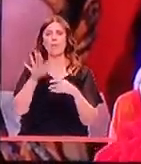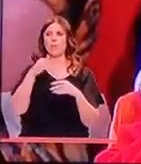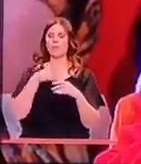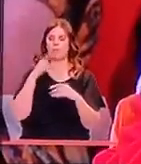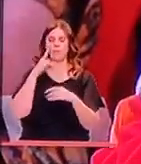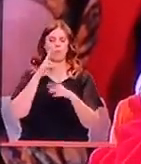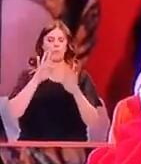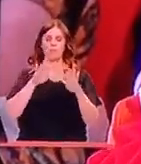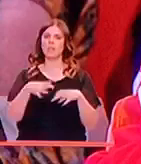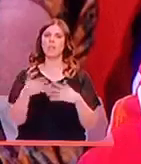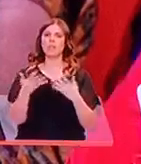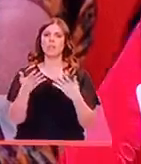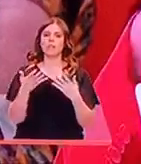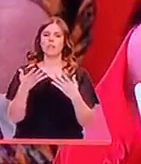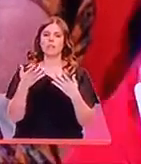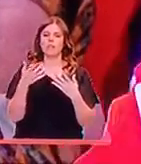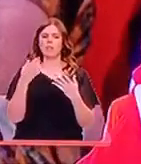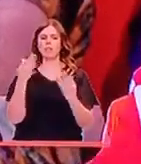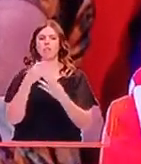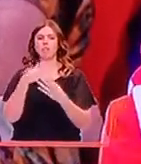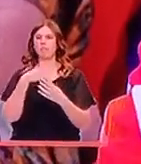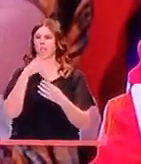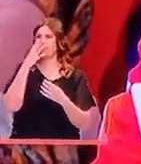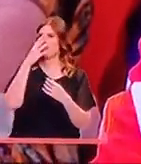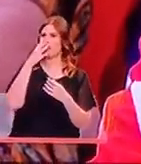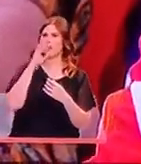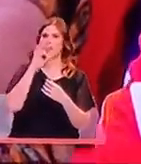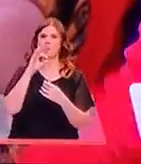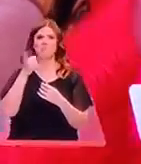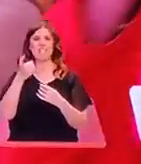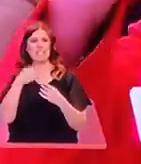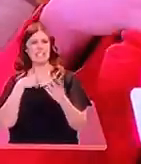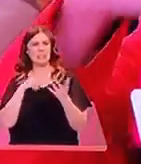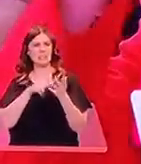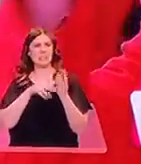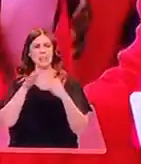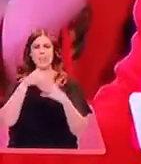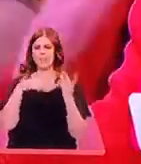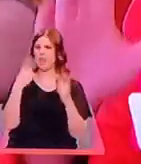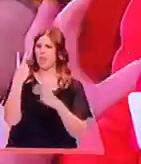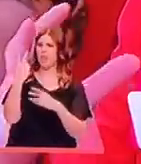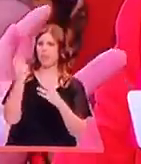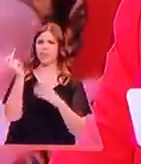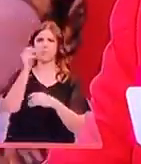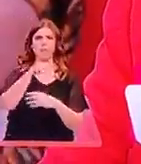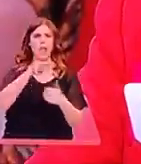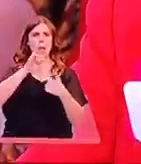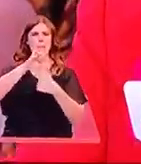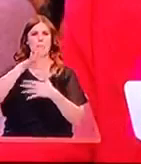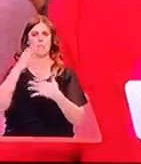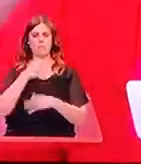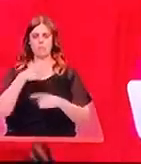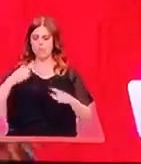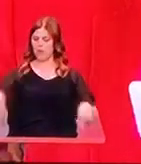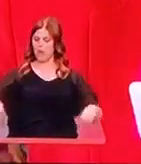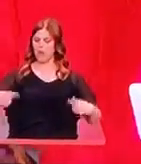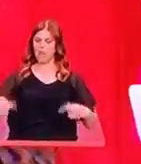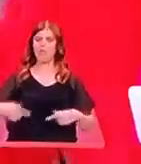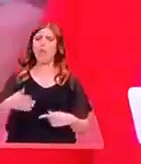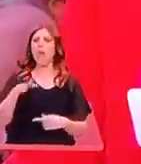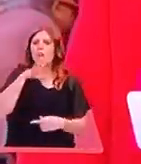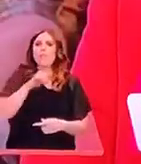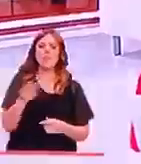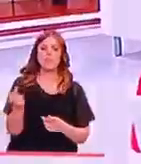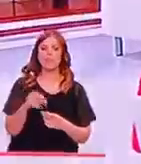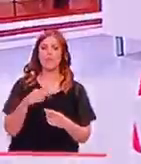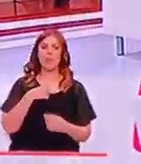vi no final, aqui em que eu tinha 14, 15 espetáculos para fazer, ia fazer mais dois América, quando me vi em cadeira de roda, meu filho chegou para